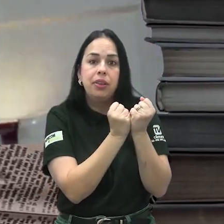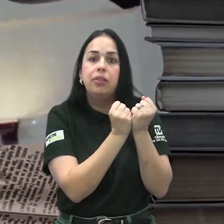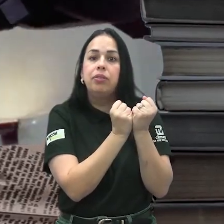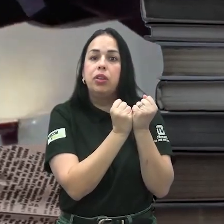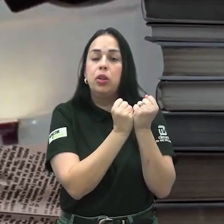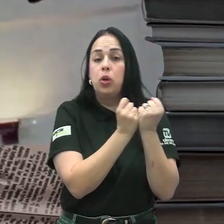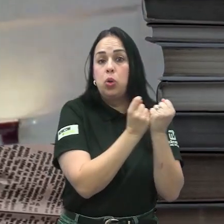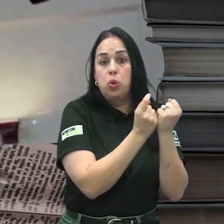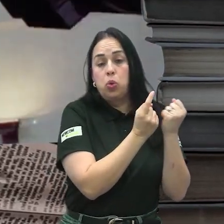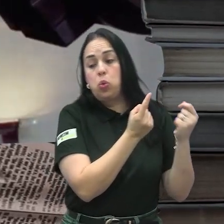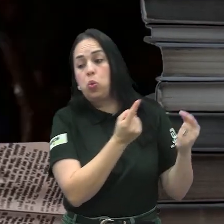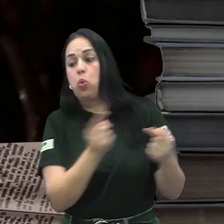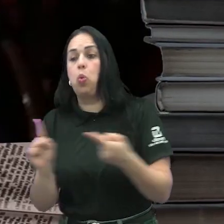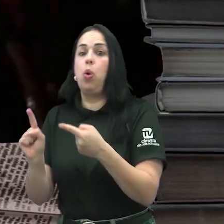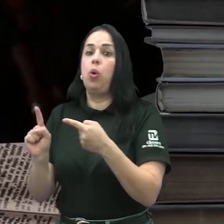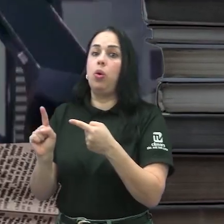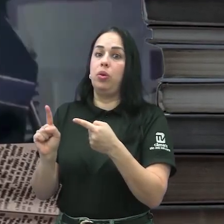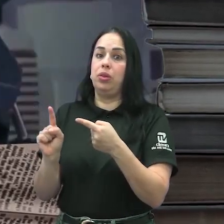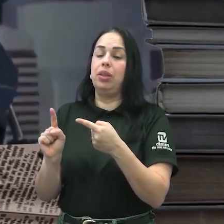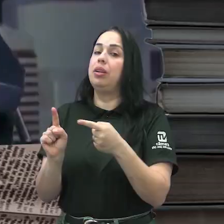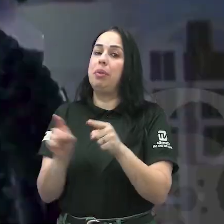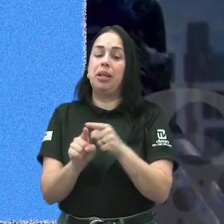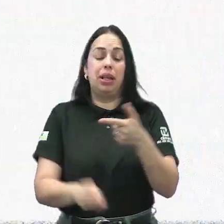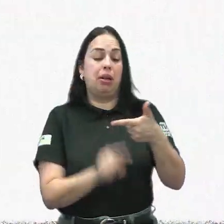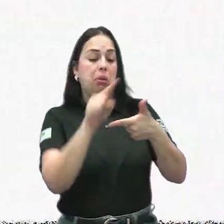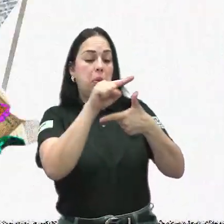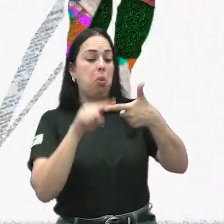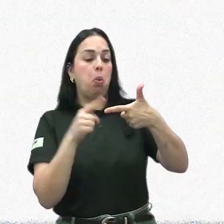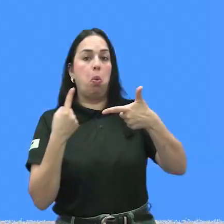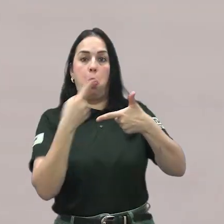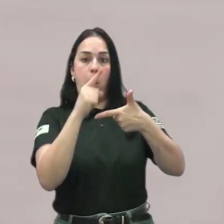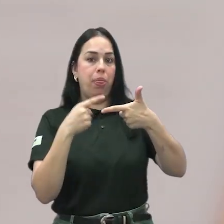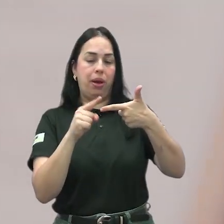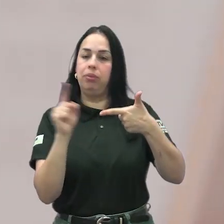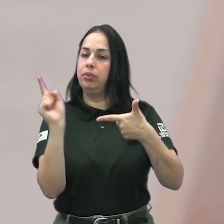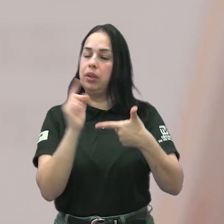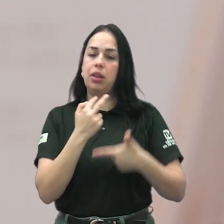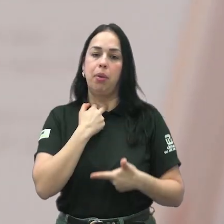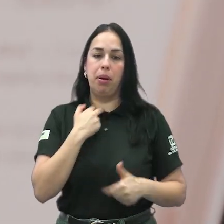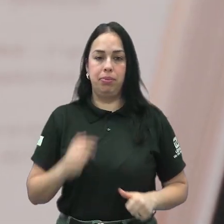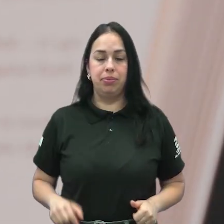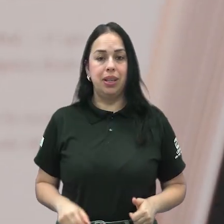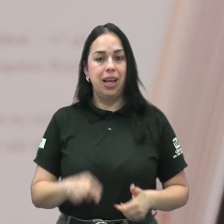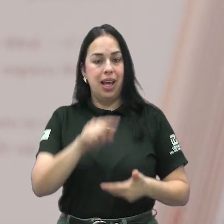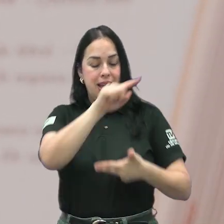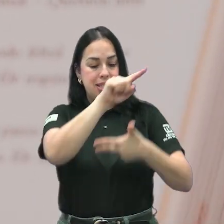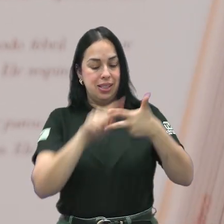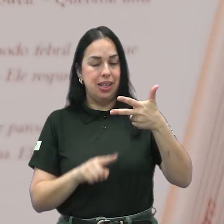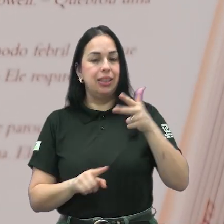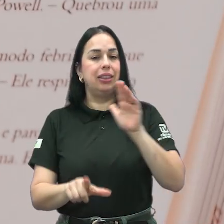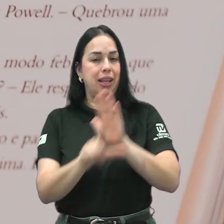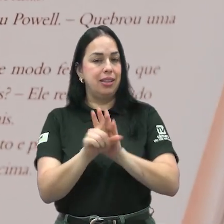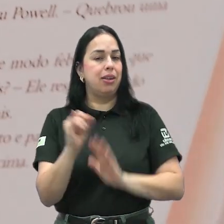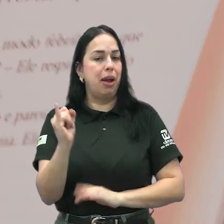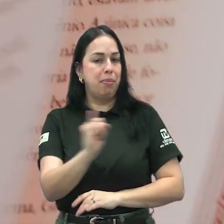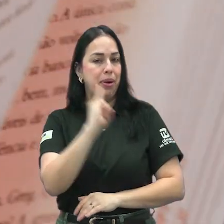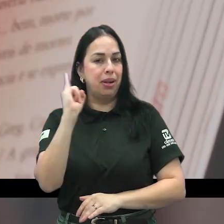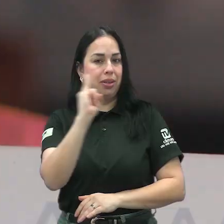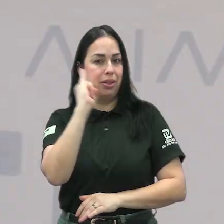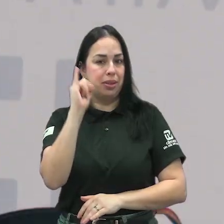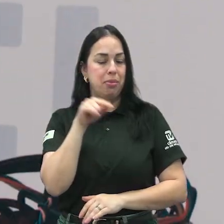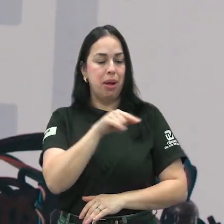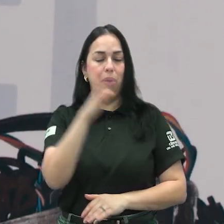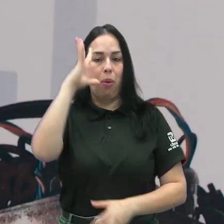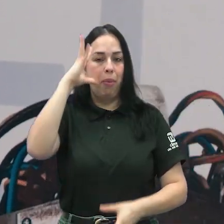entre em conflito com as leis 1 e 2. Essas leis são fundamentais para entender a relação